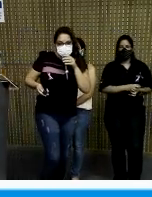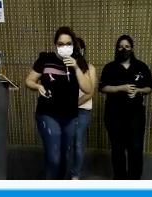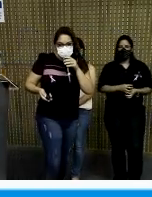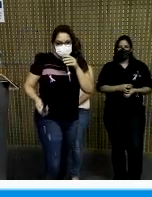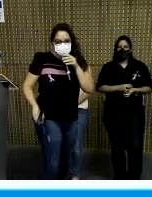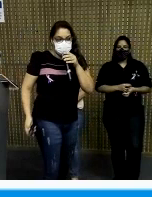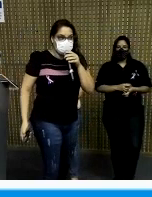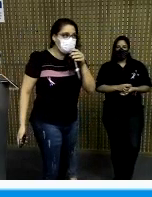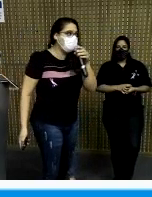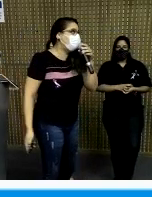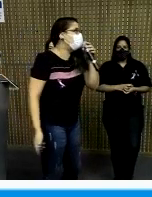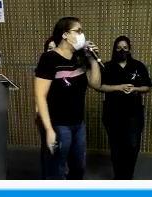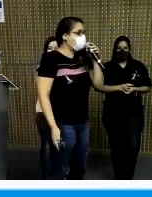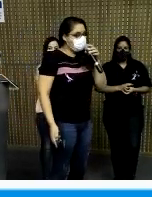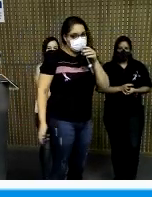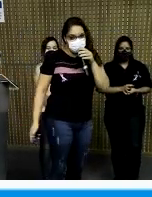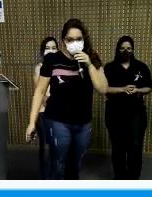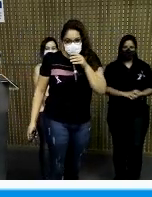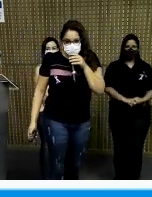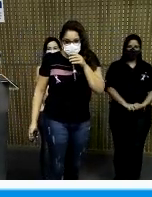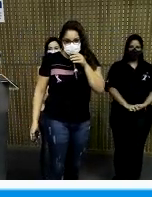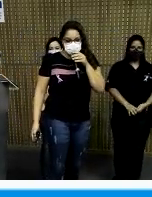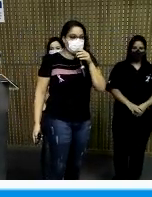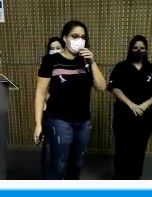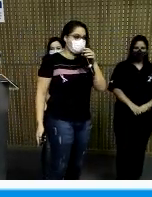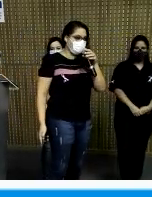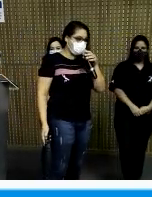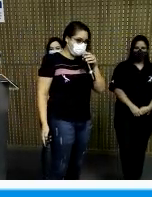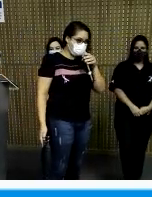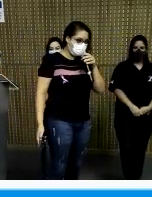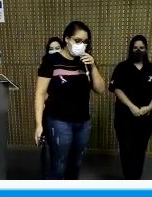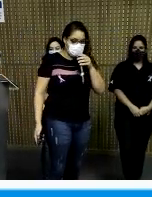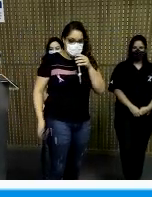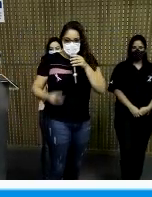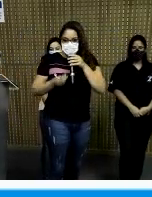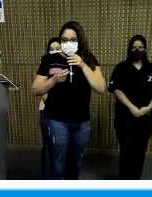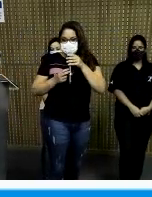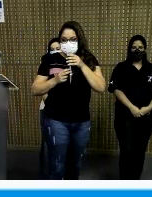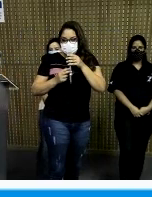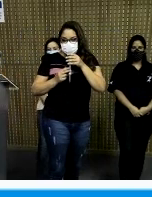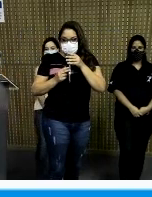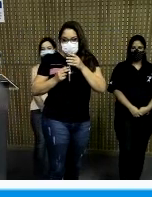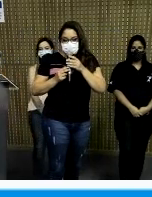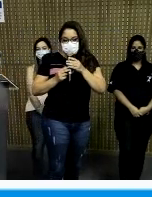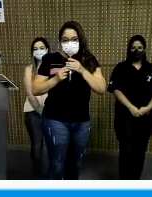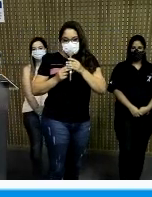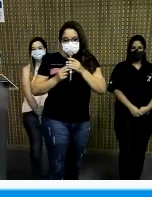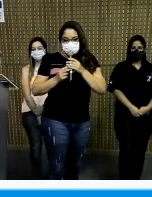Nosso balanço da ouvidoria, infelizmente, nós não tivemos taxa positiva, né?